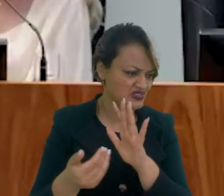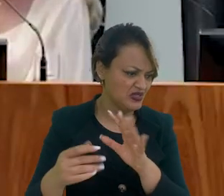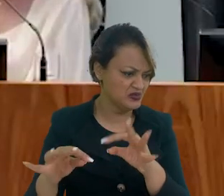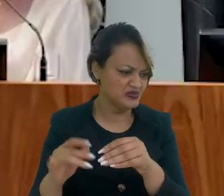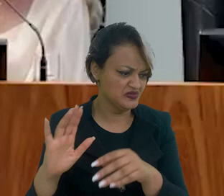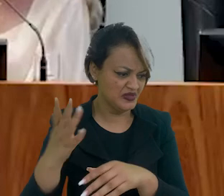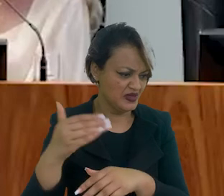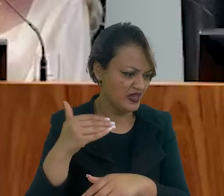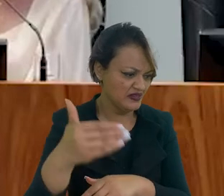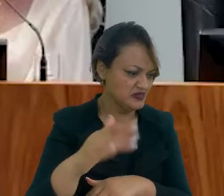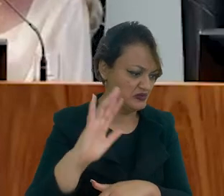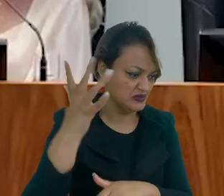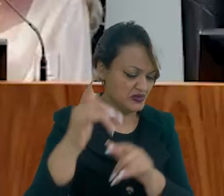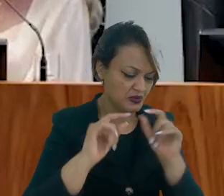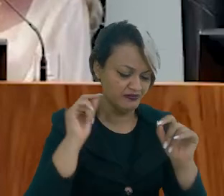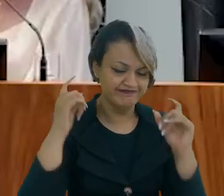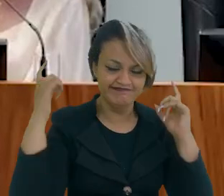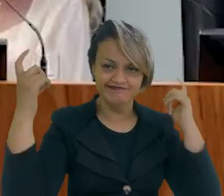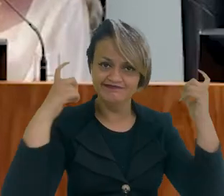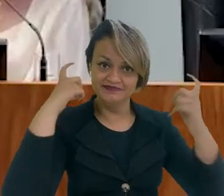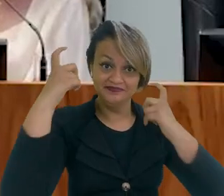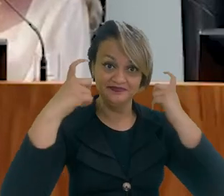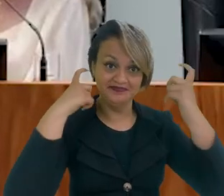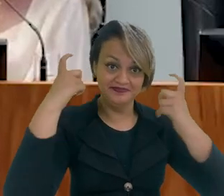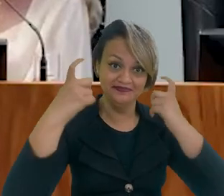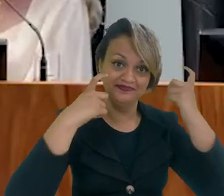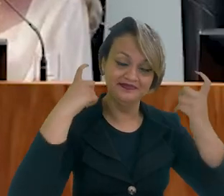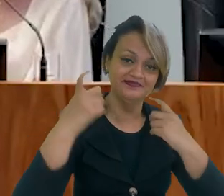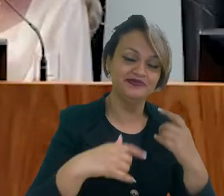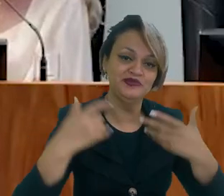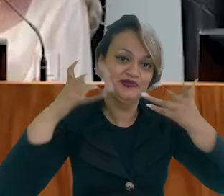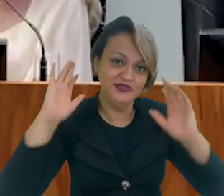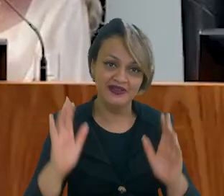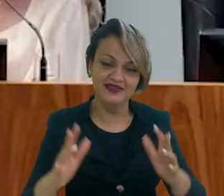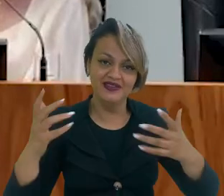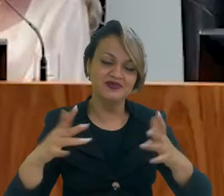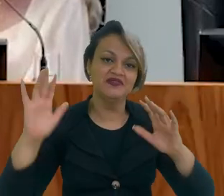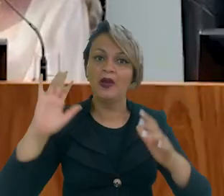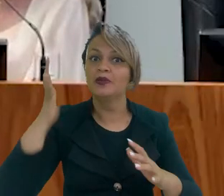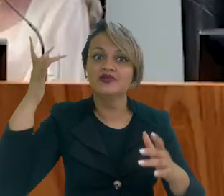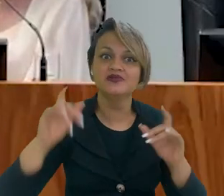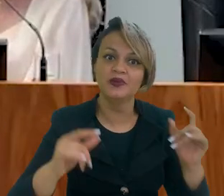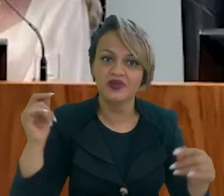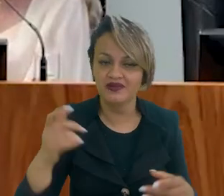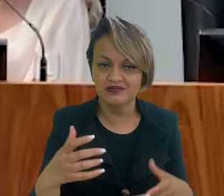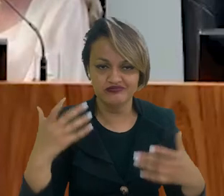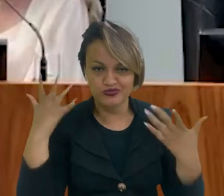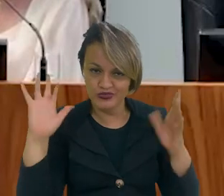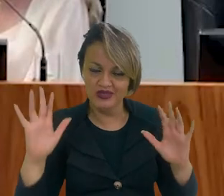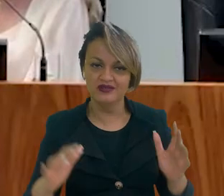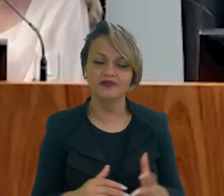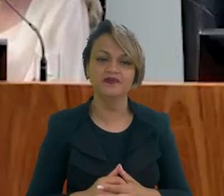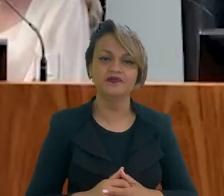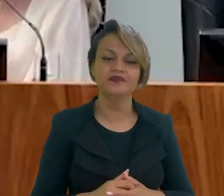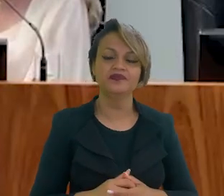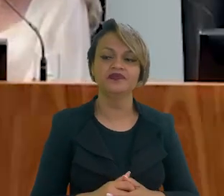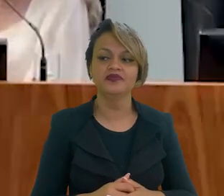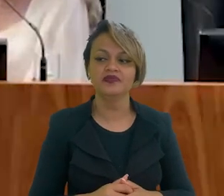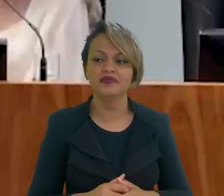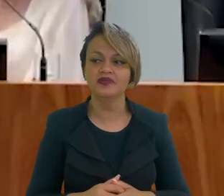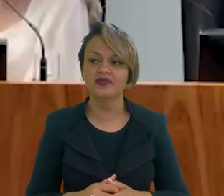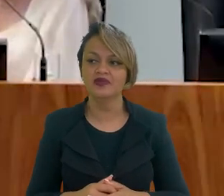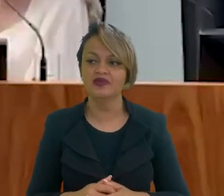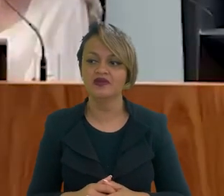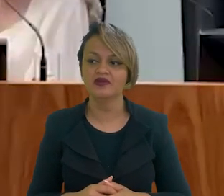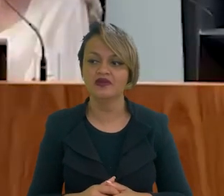sei onde vai chegar isso né porque assim se tirar toda a lei o que vai acontecer é sim tipo Noite de Crime sei lá